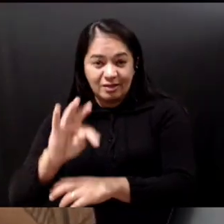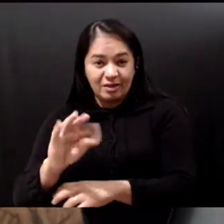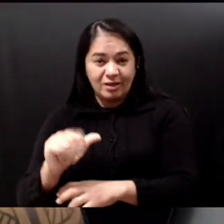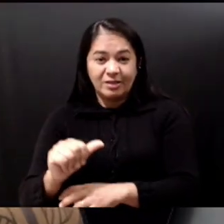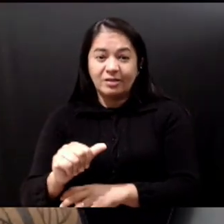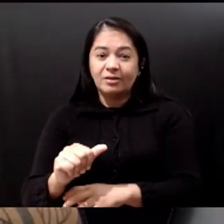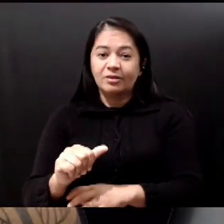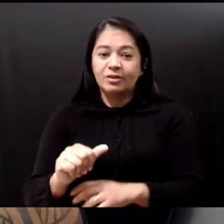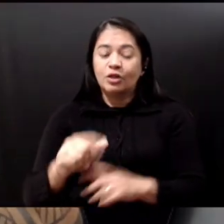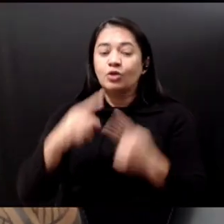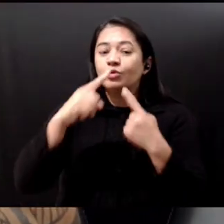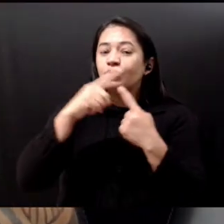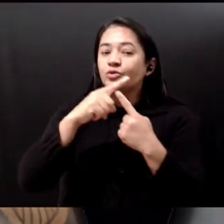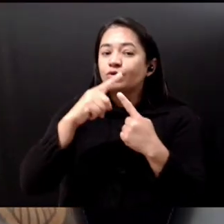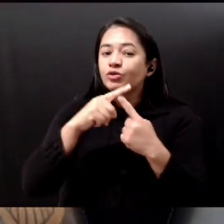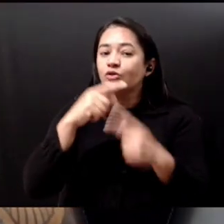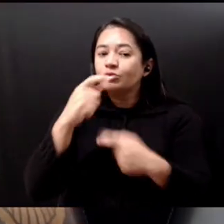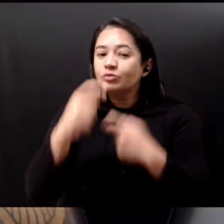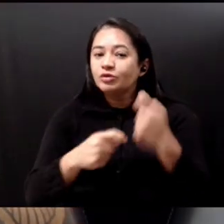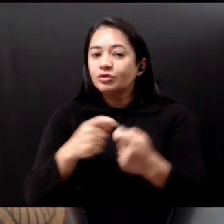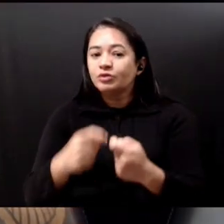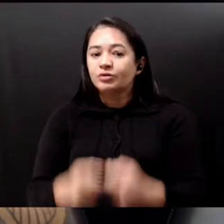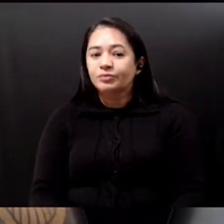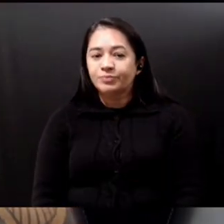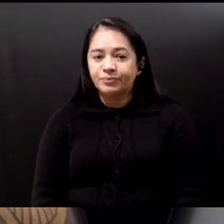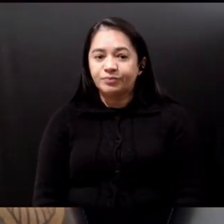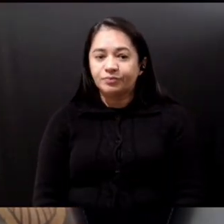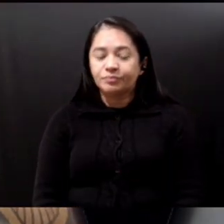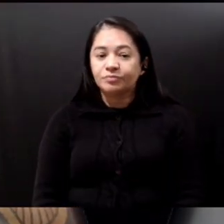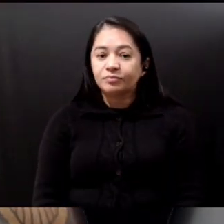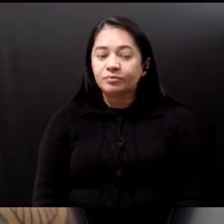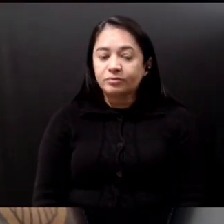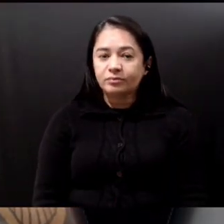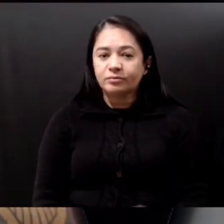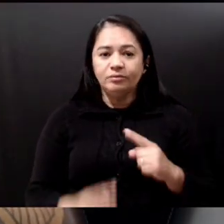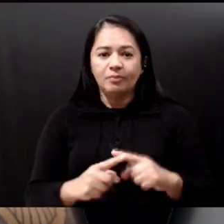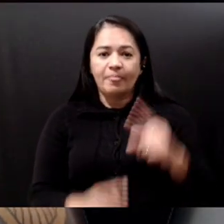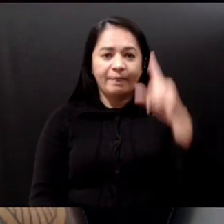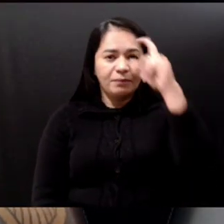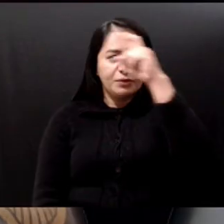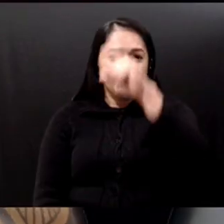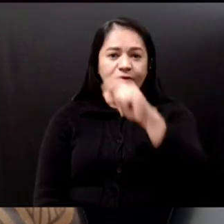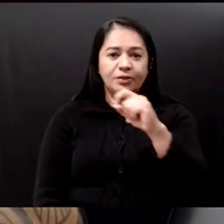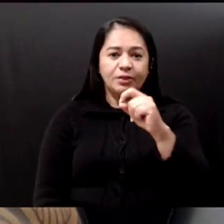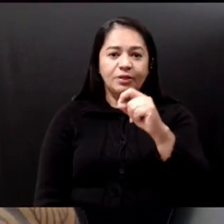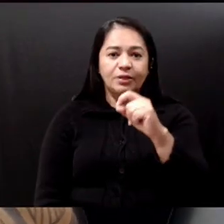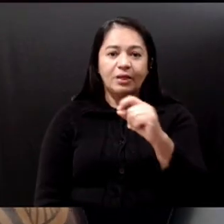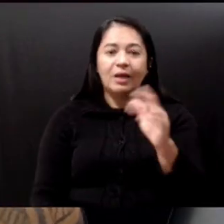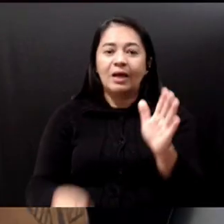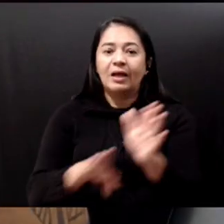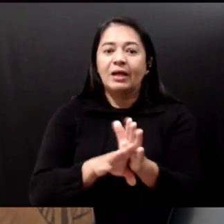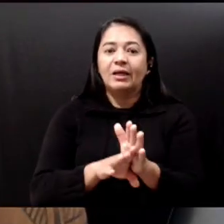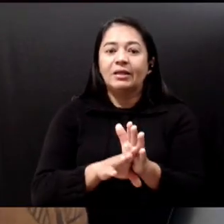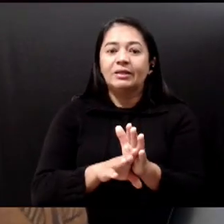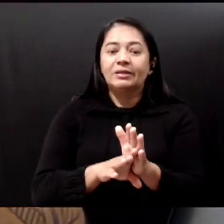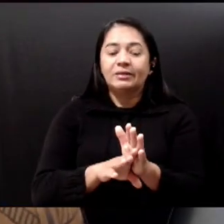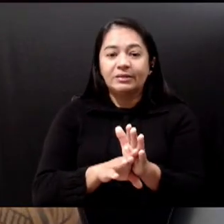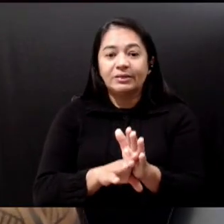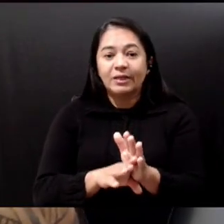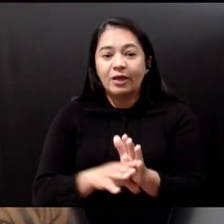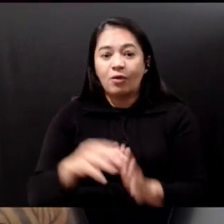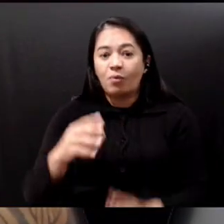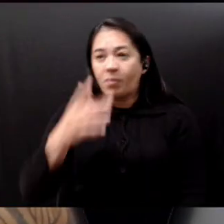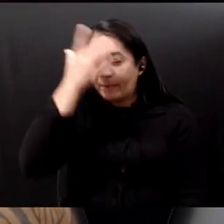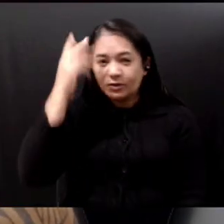negócio. Eu até gosto de falar que um negócio difícil, até uma pessoa inteligente não consegue tocar. Um negócio bem